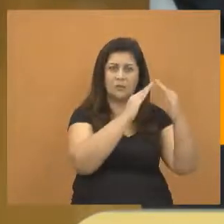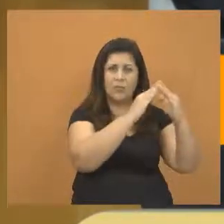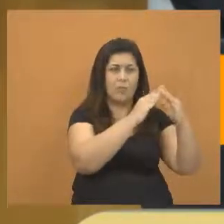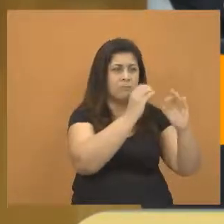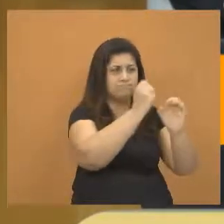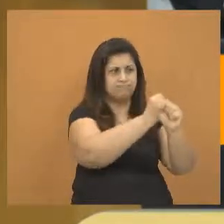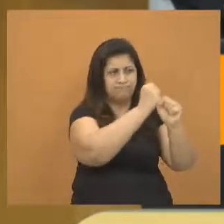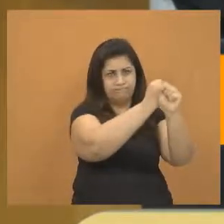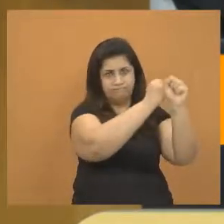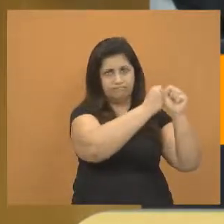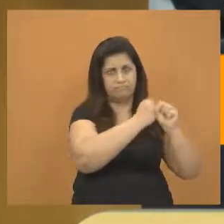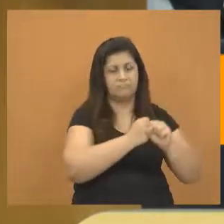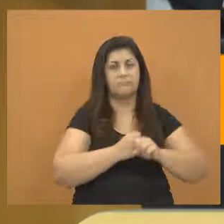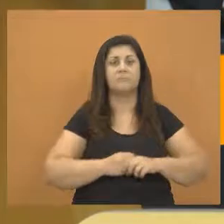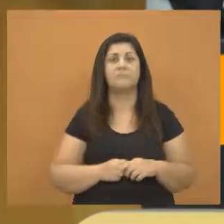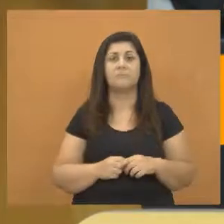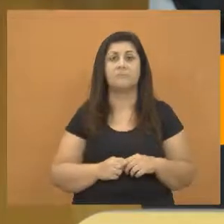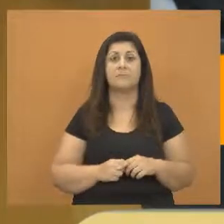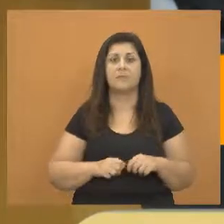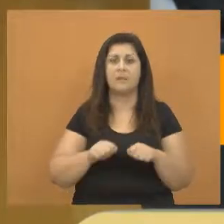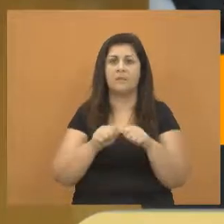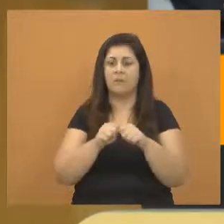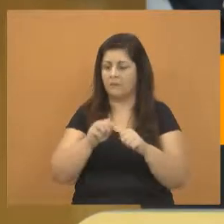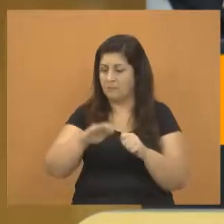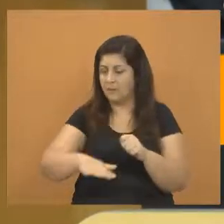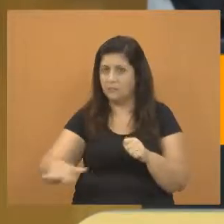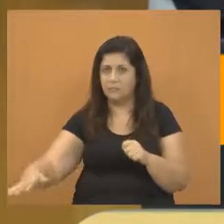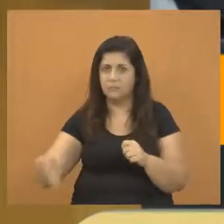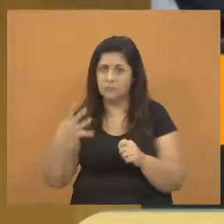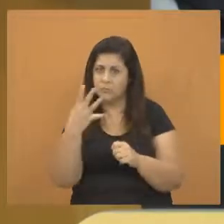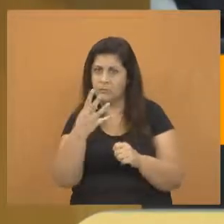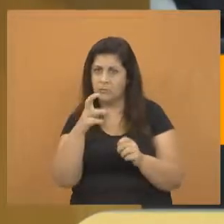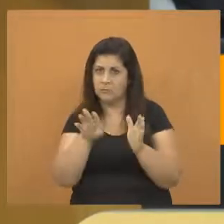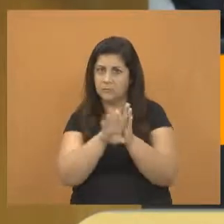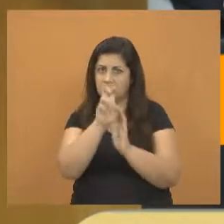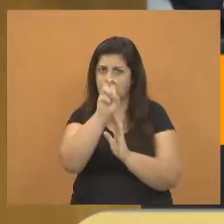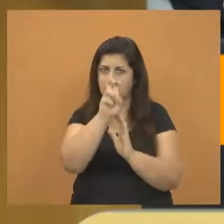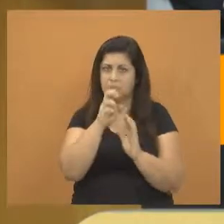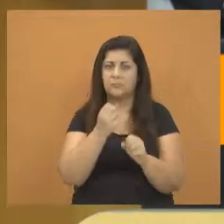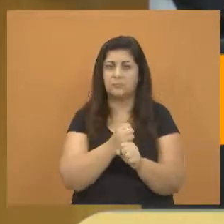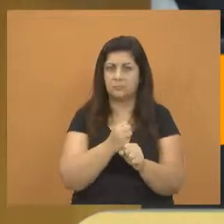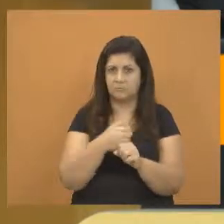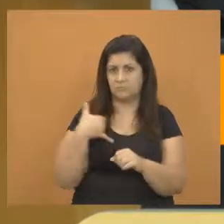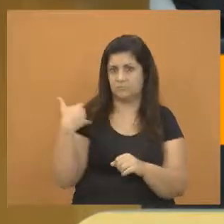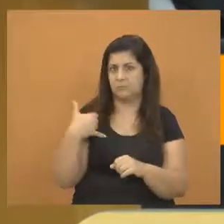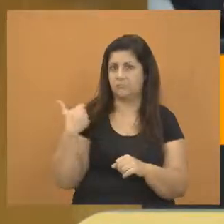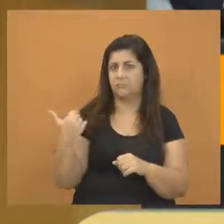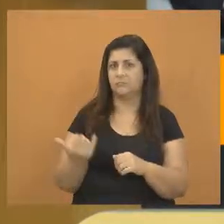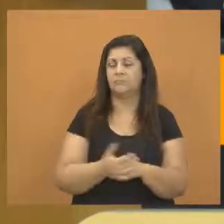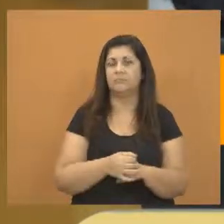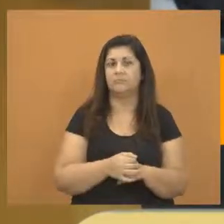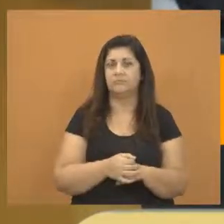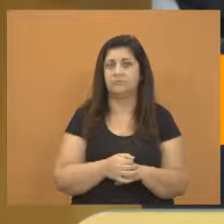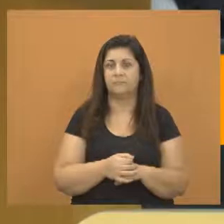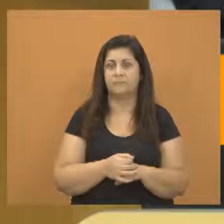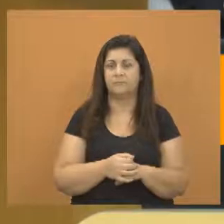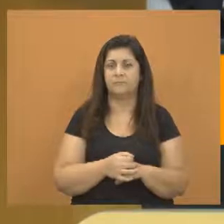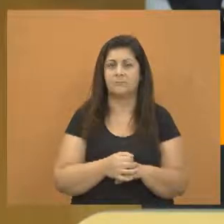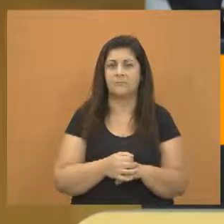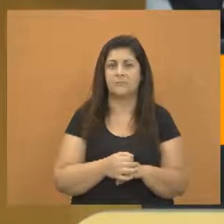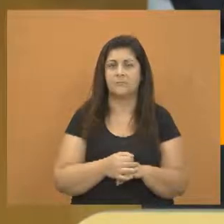escolares, universalização da educação infantil de 4 a 5 anos. A previsão de início das